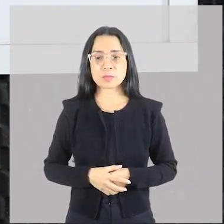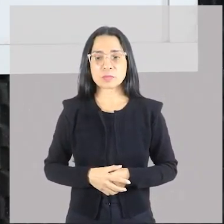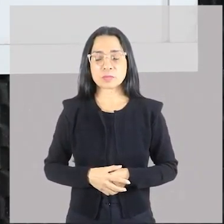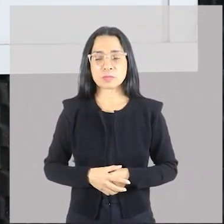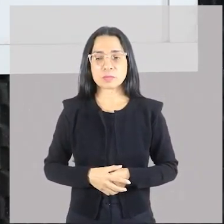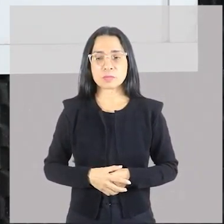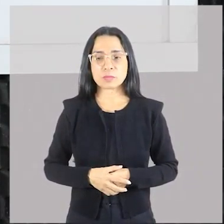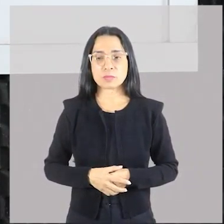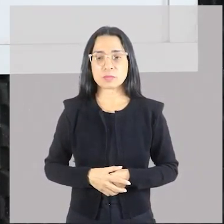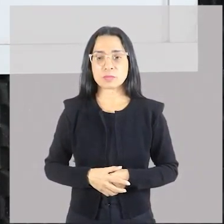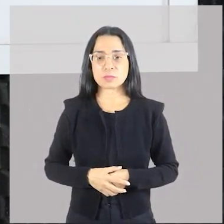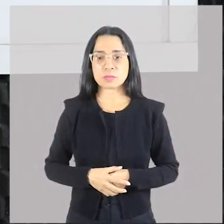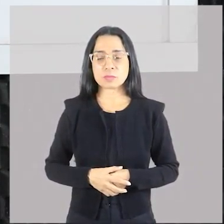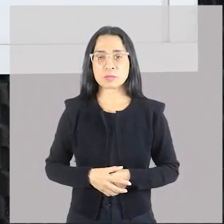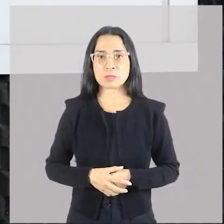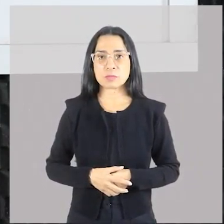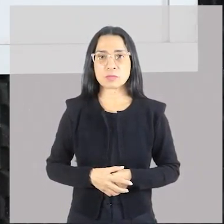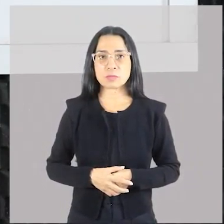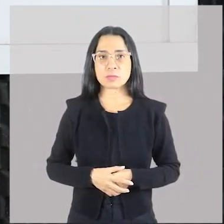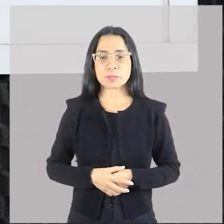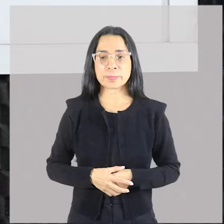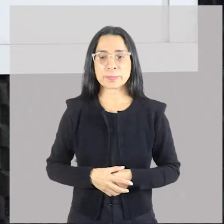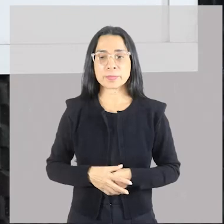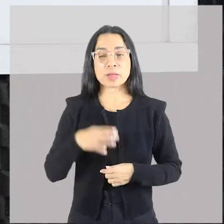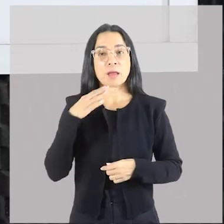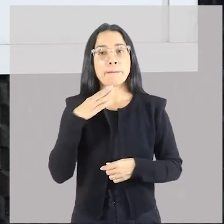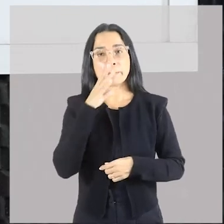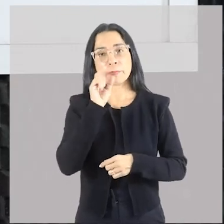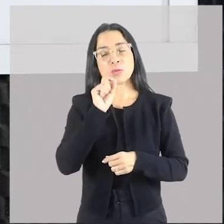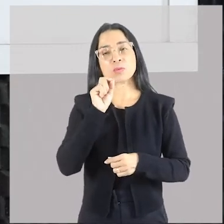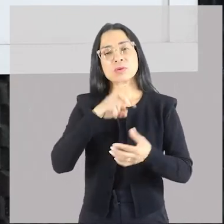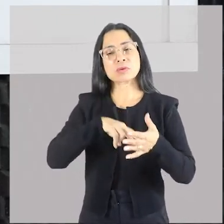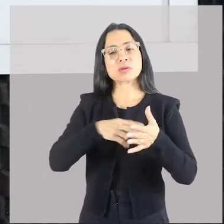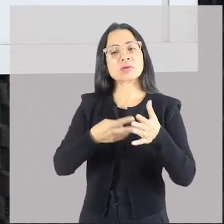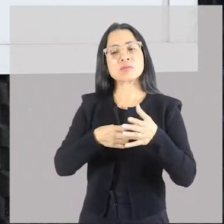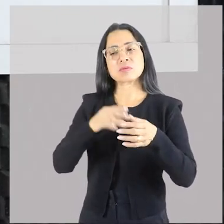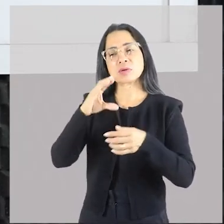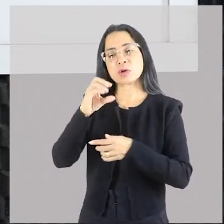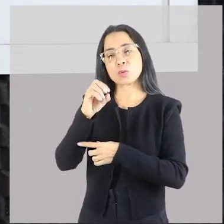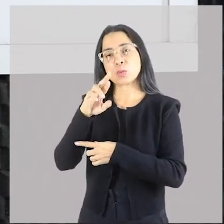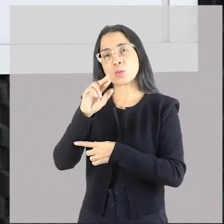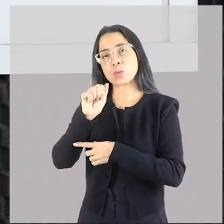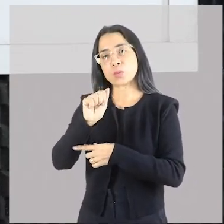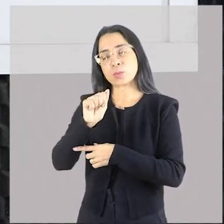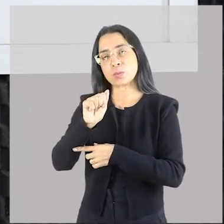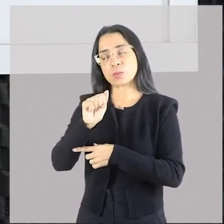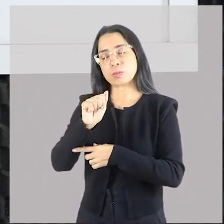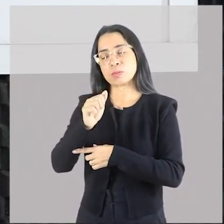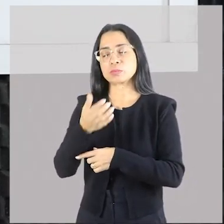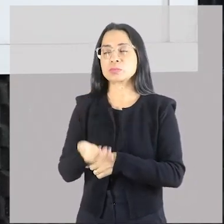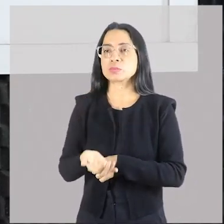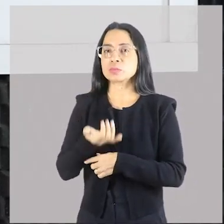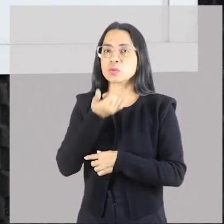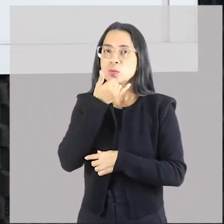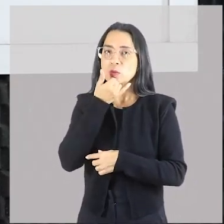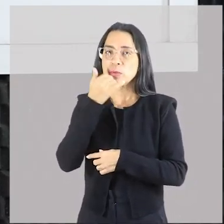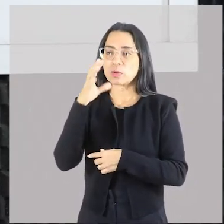coroa circular e principalmente o que é. Né? É uma figura que vem caindo bastante no